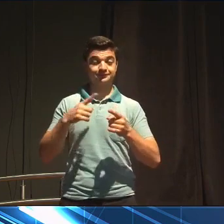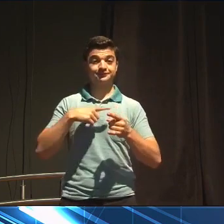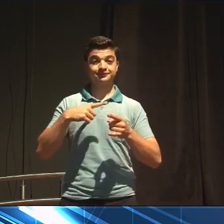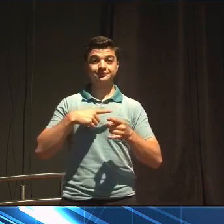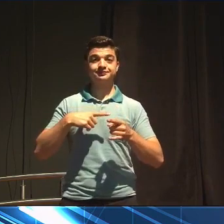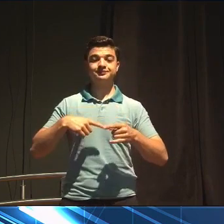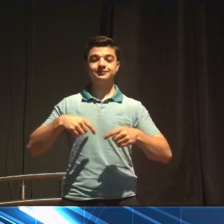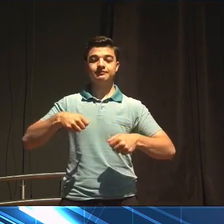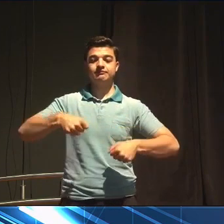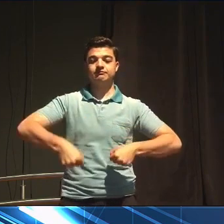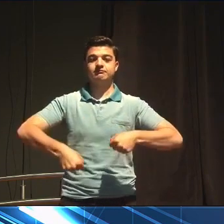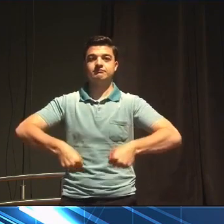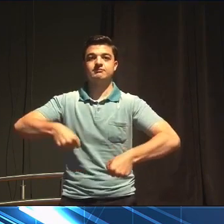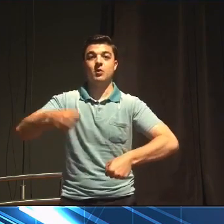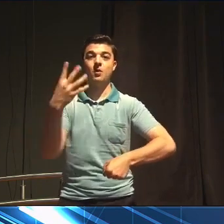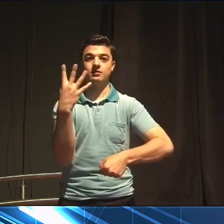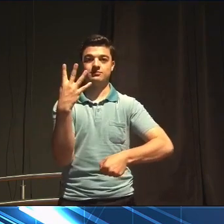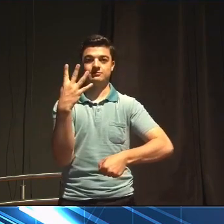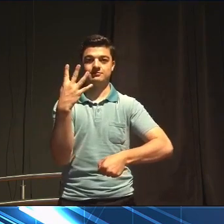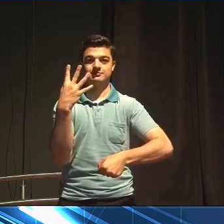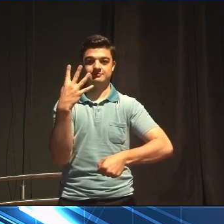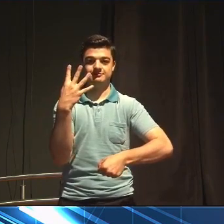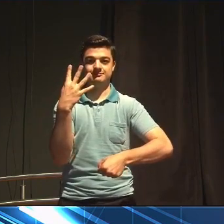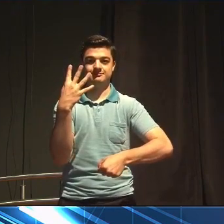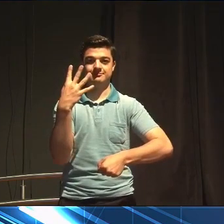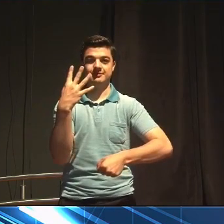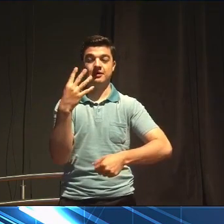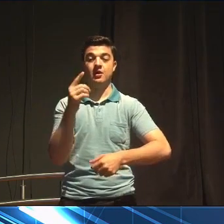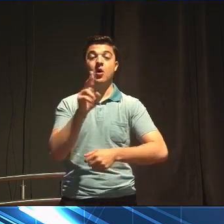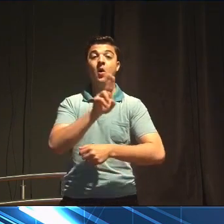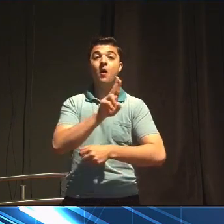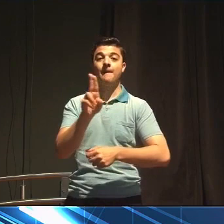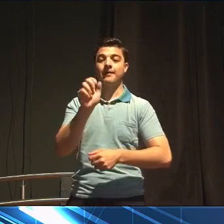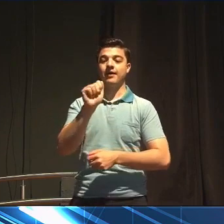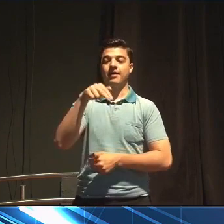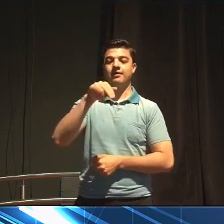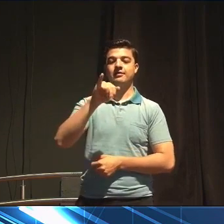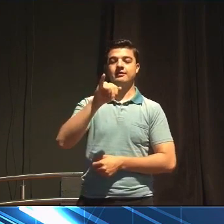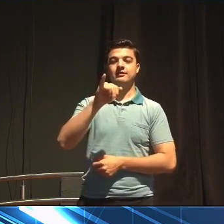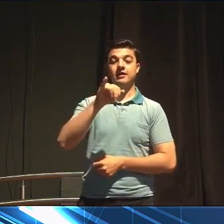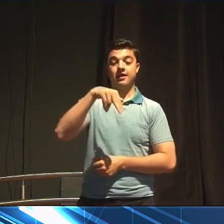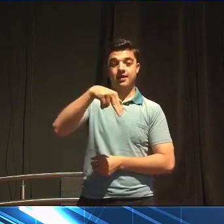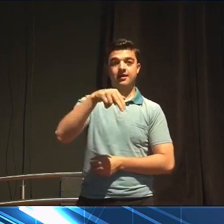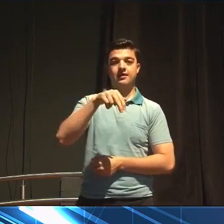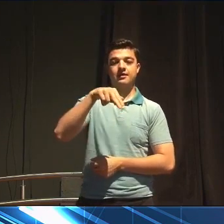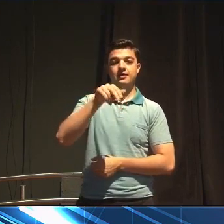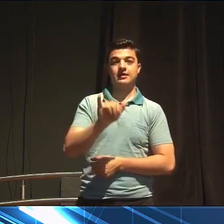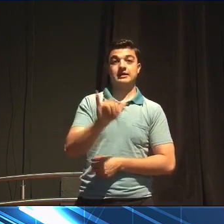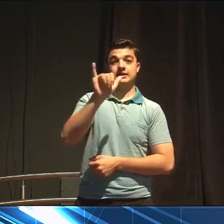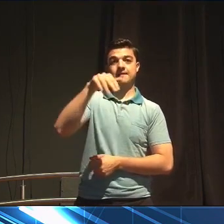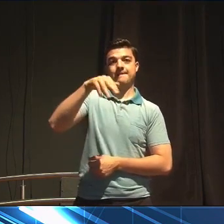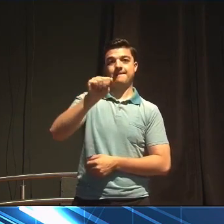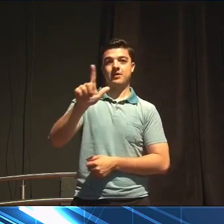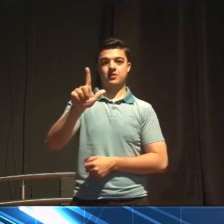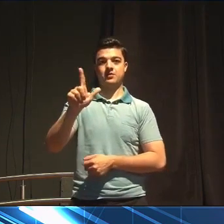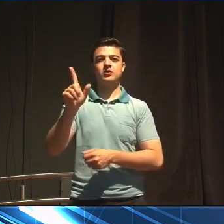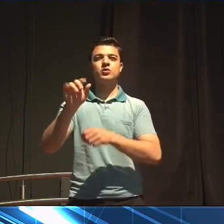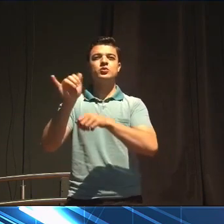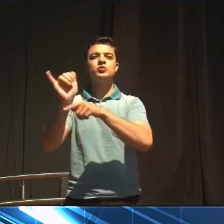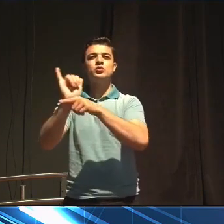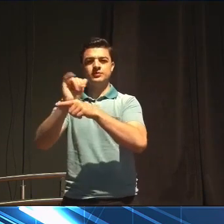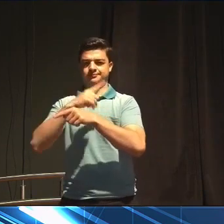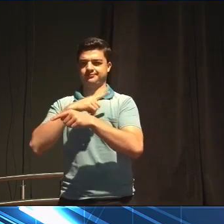rodinhas, chama Animal, com Y, só procurar no YouTube. Esse robô foi treinado em questão de horas para se